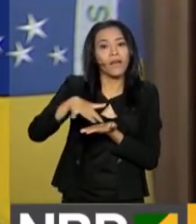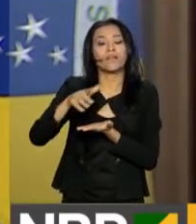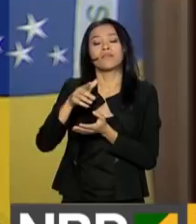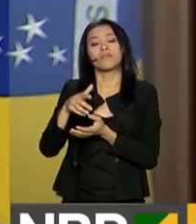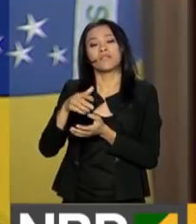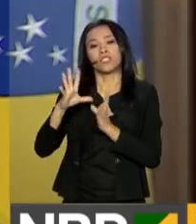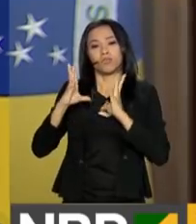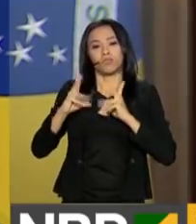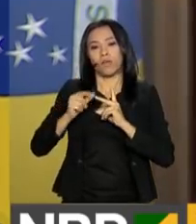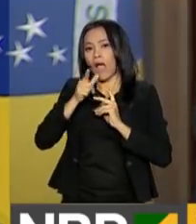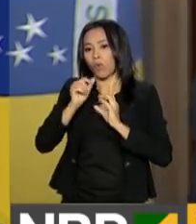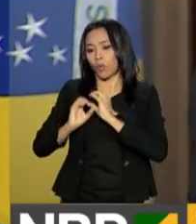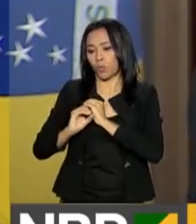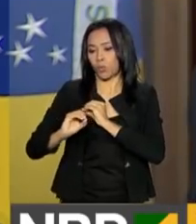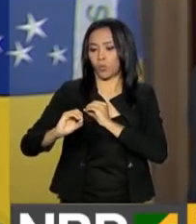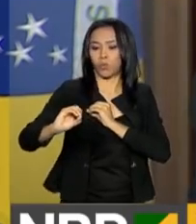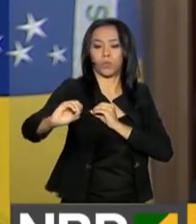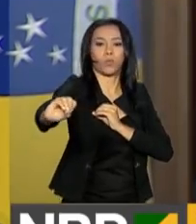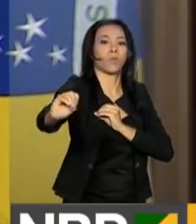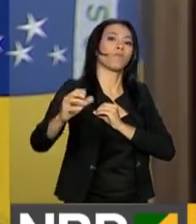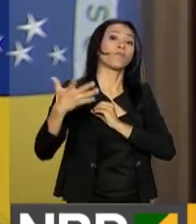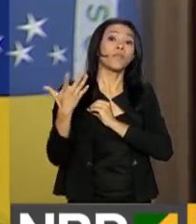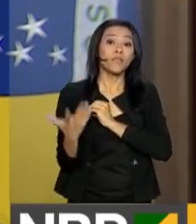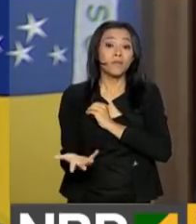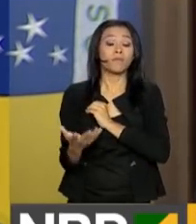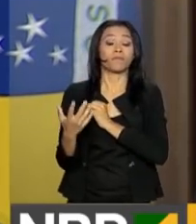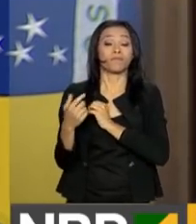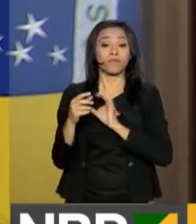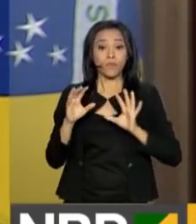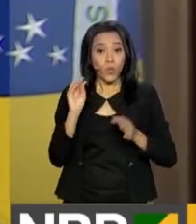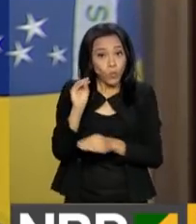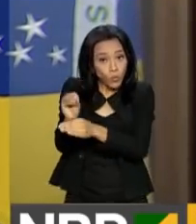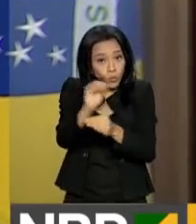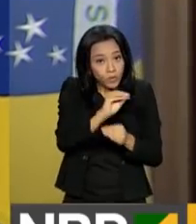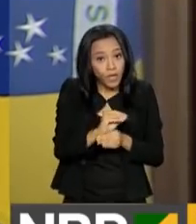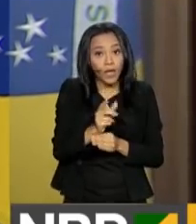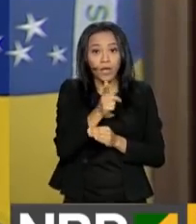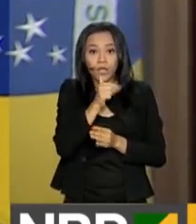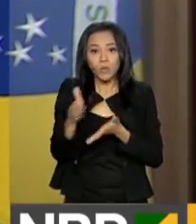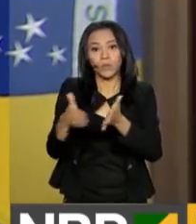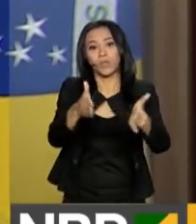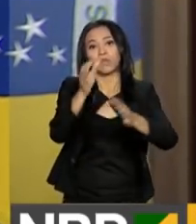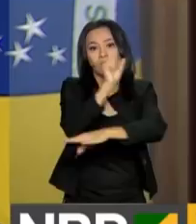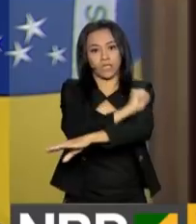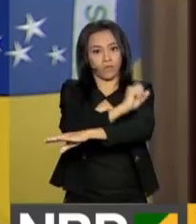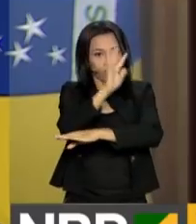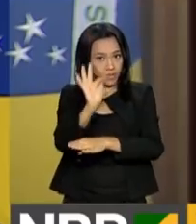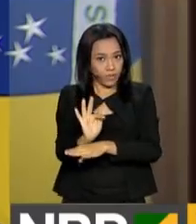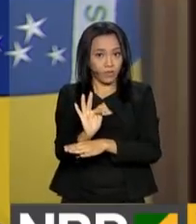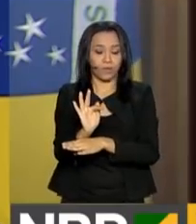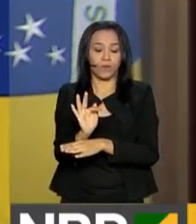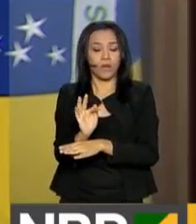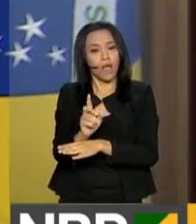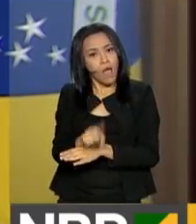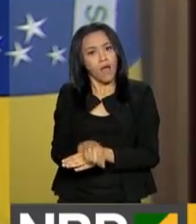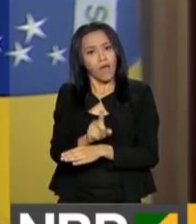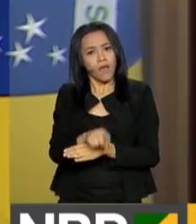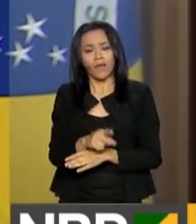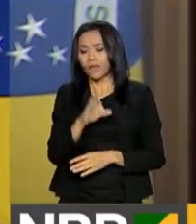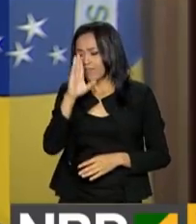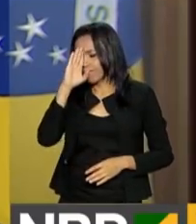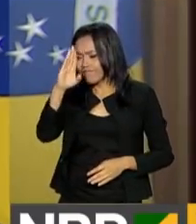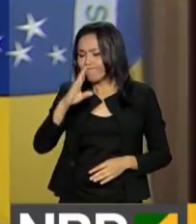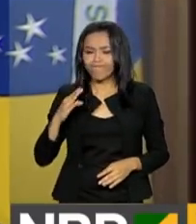água e 80 municípios ou seja a revitalização do rio são francisco é uma medida indispensável